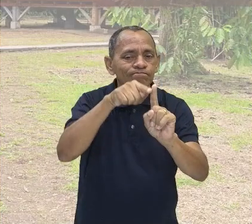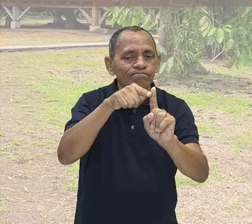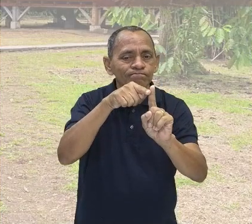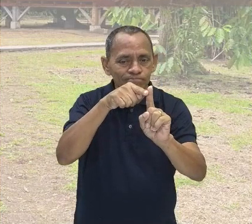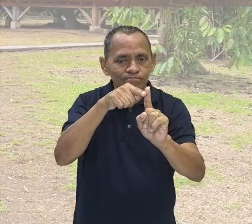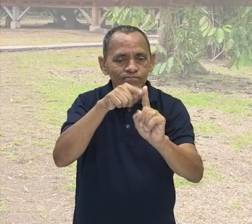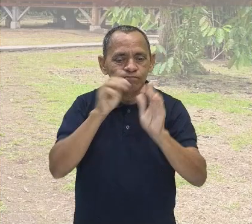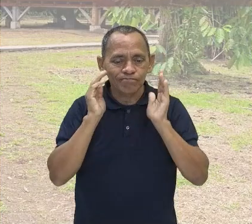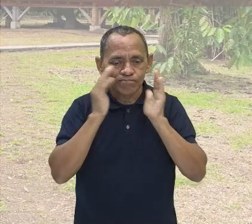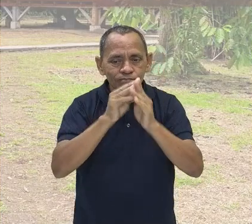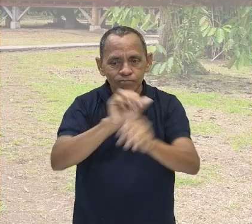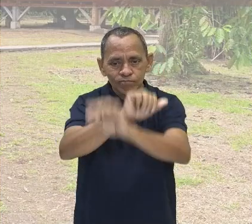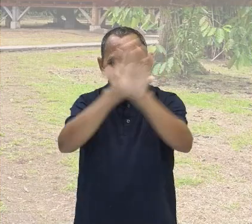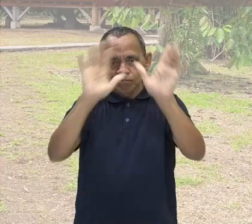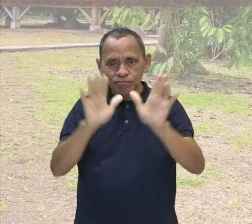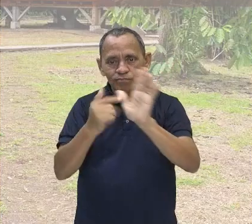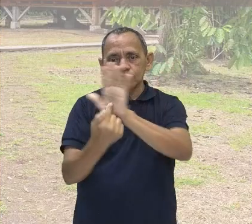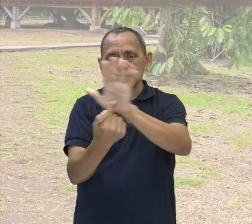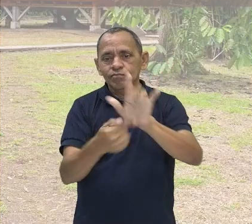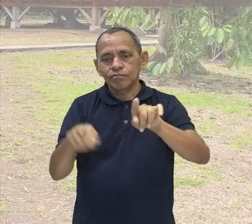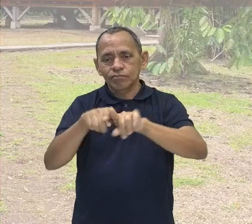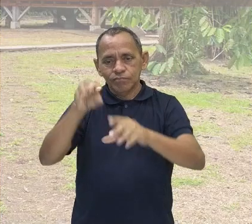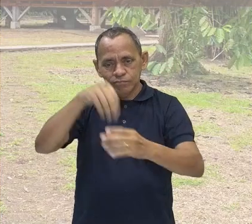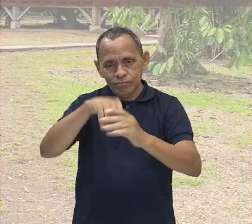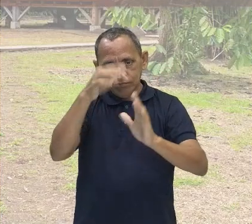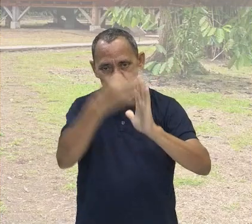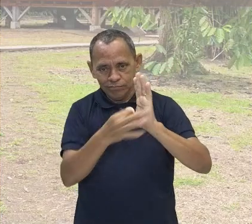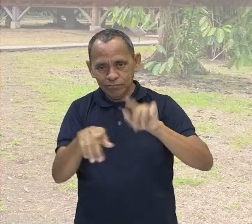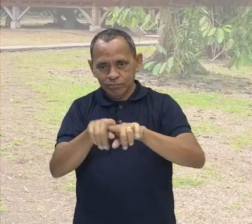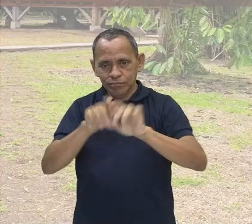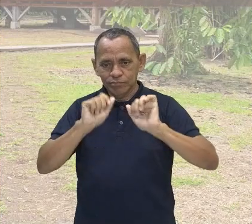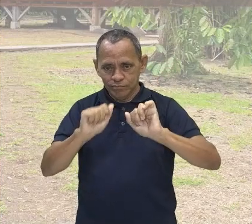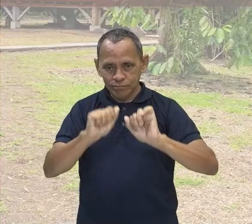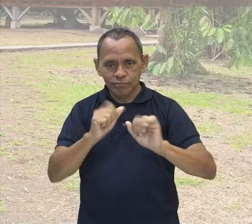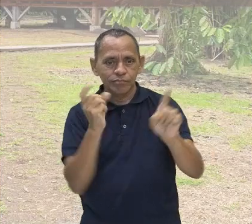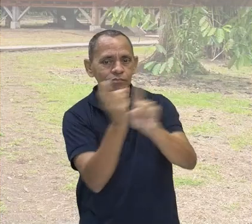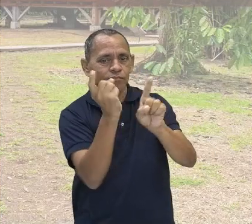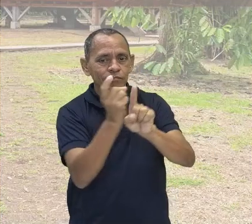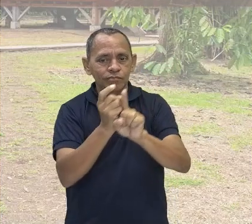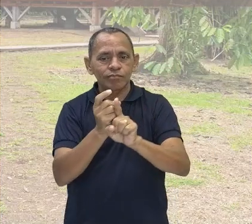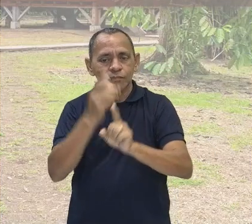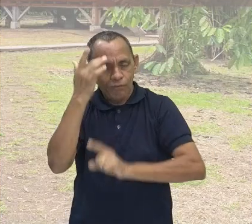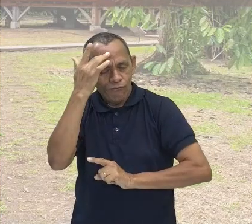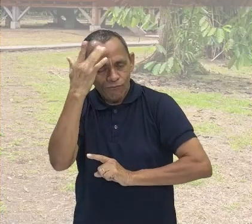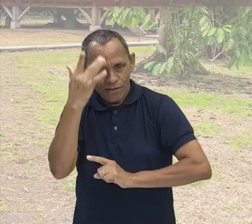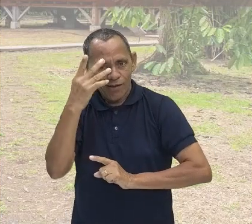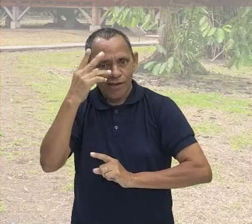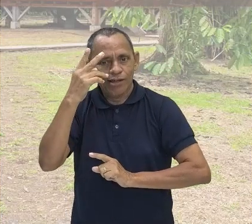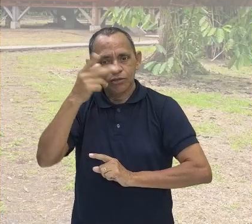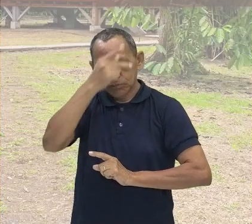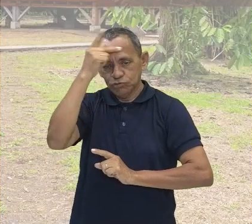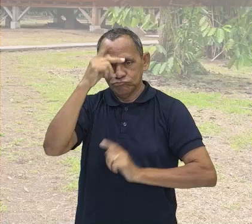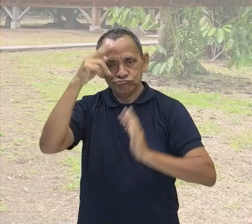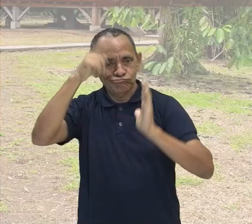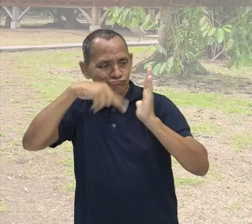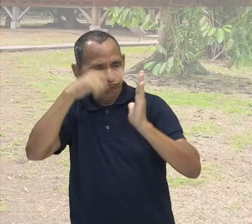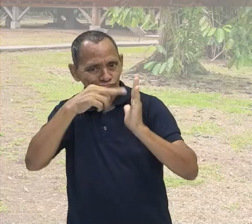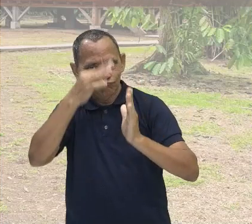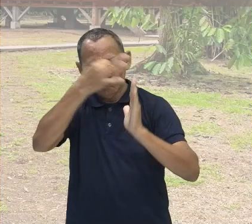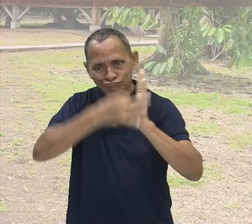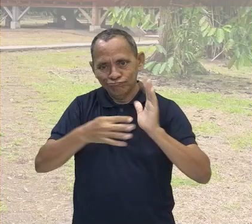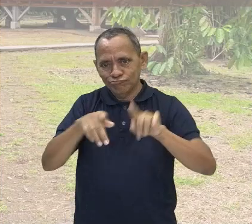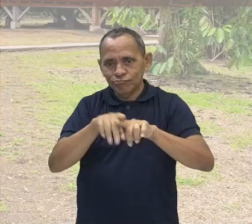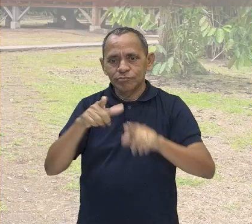estão claramente expressas, podendo ser localizadas facilmente pelo leitor. Então, olha só, eu vou ter